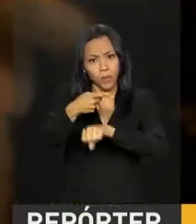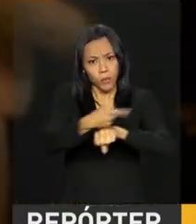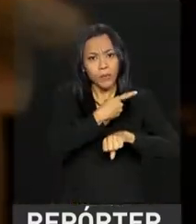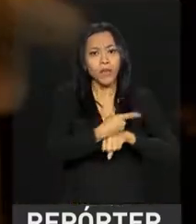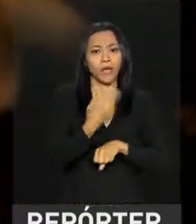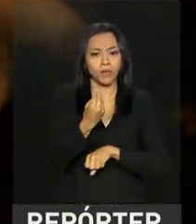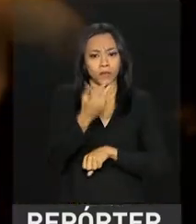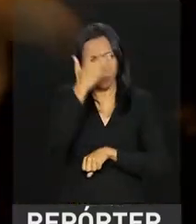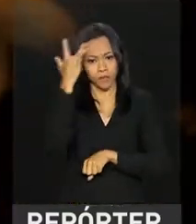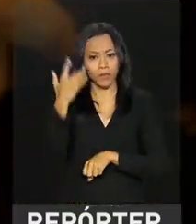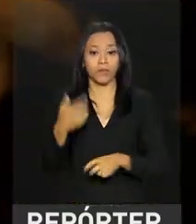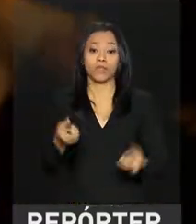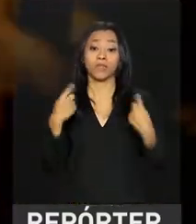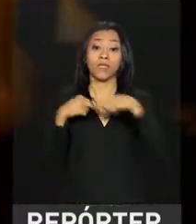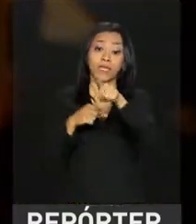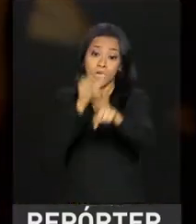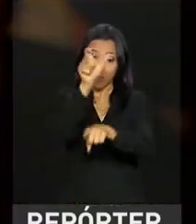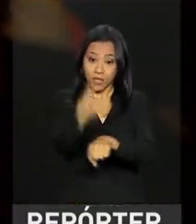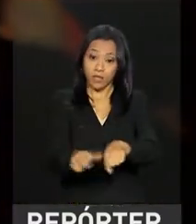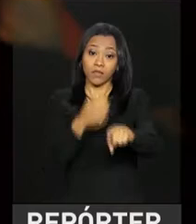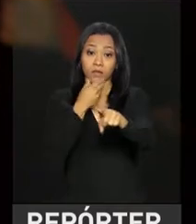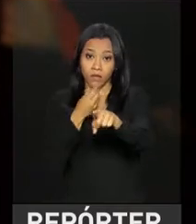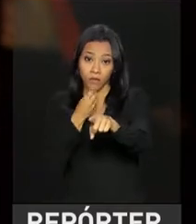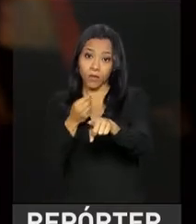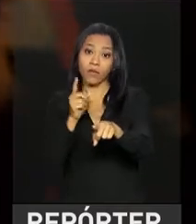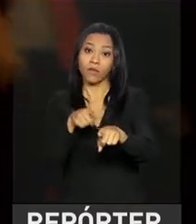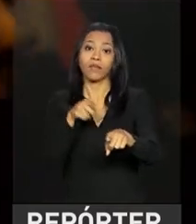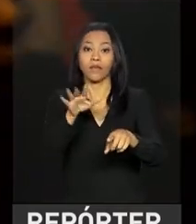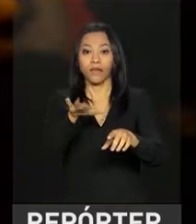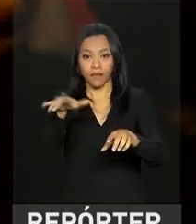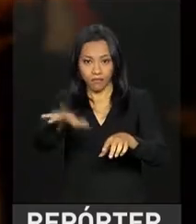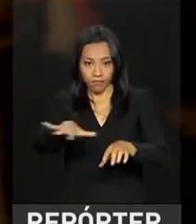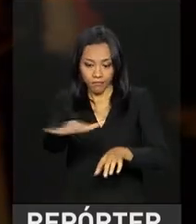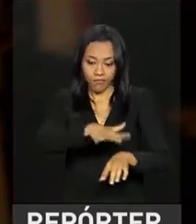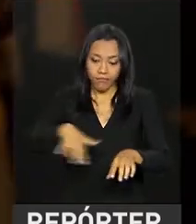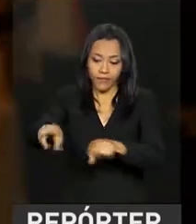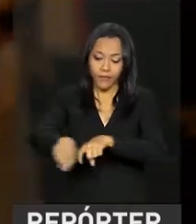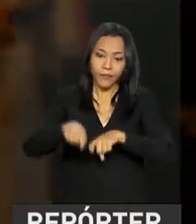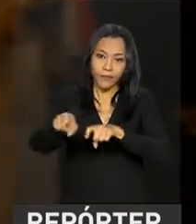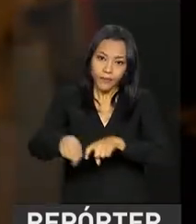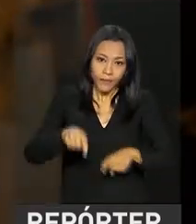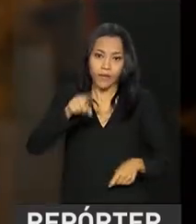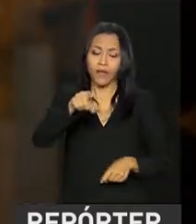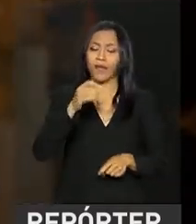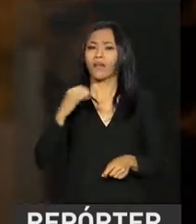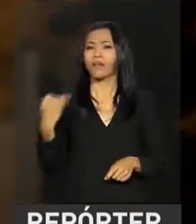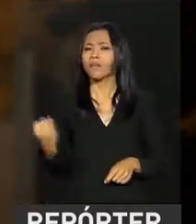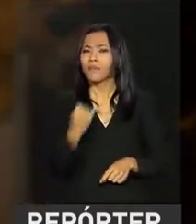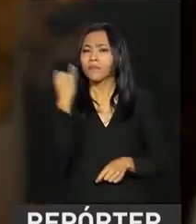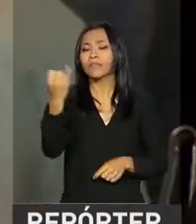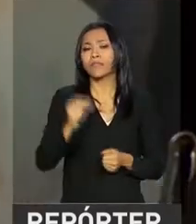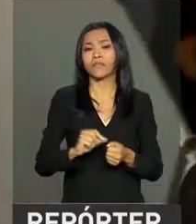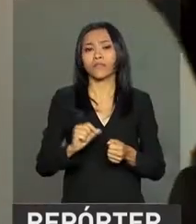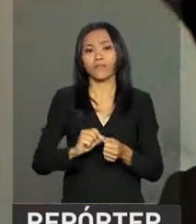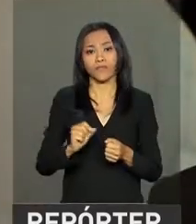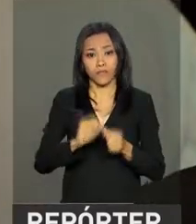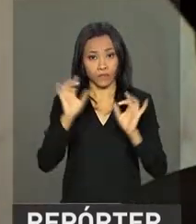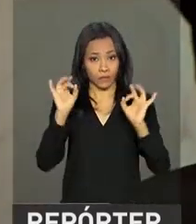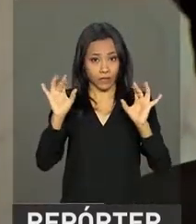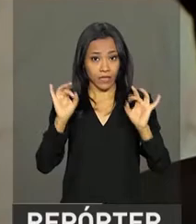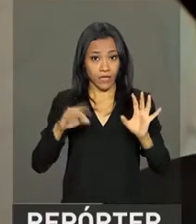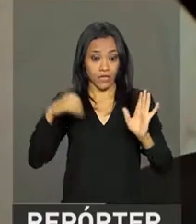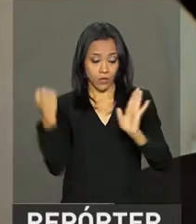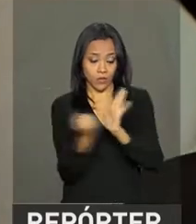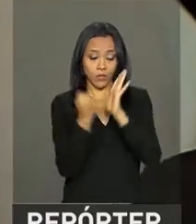Já para esse agricultor, o reconhecimento do trabalho bem feito é essencial para se produzir com qualidade. E o selo é